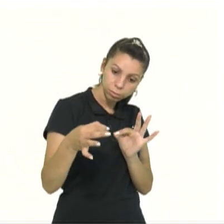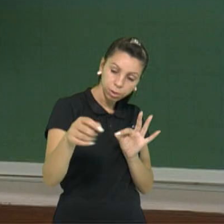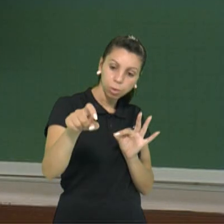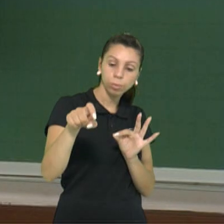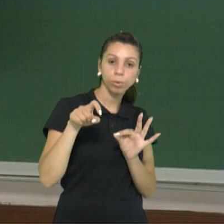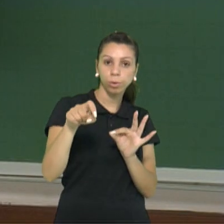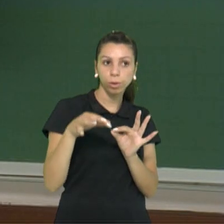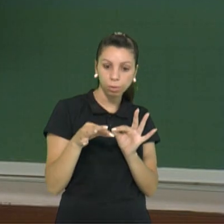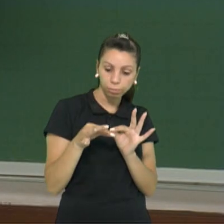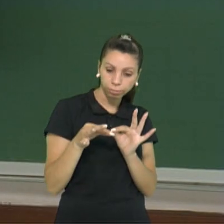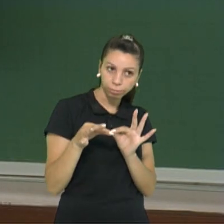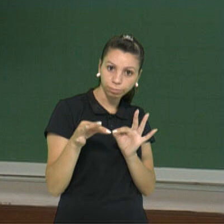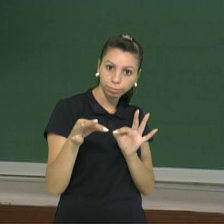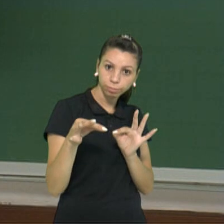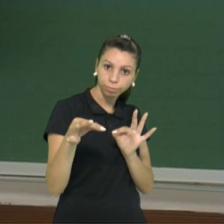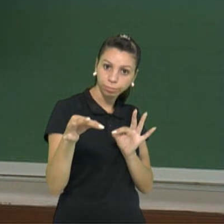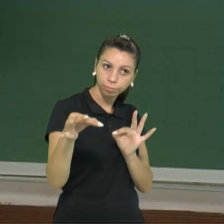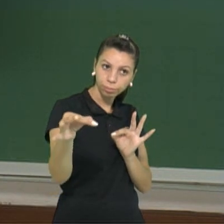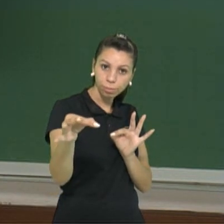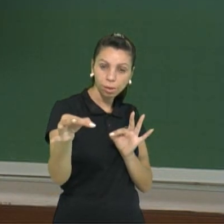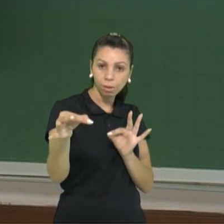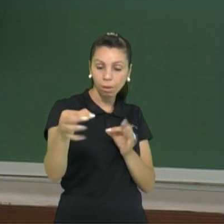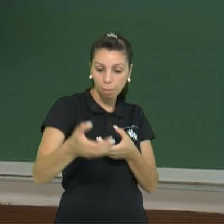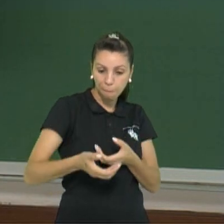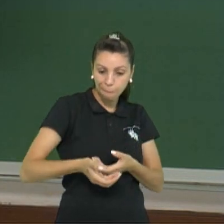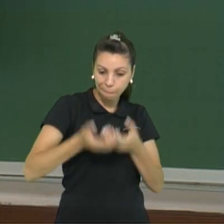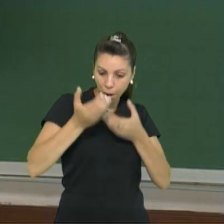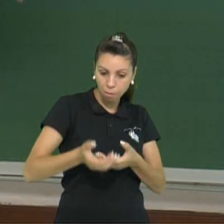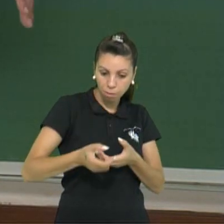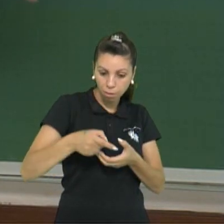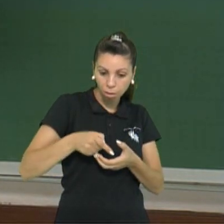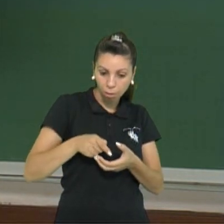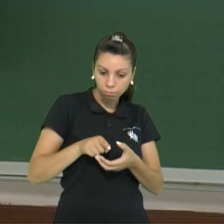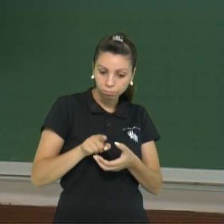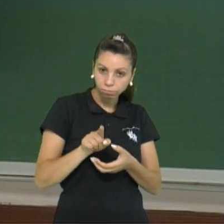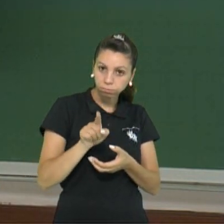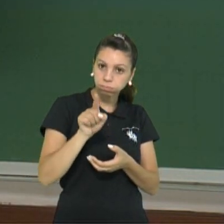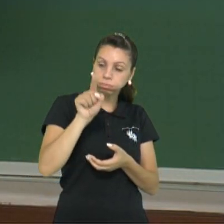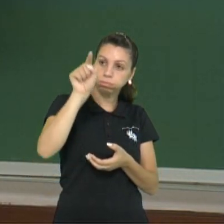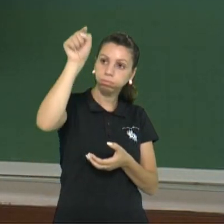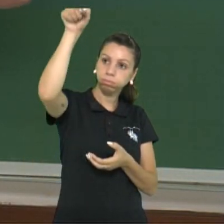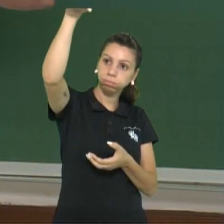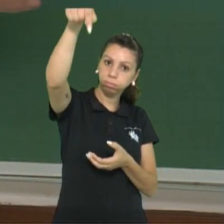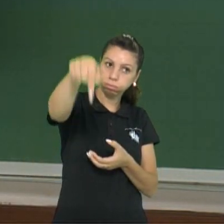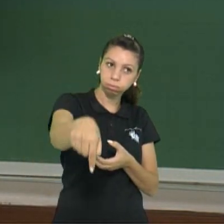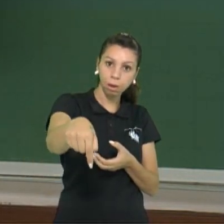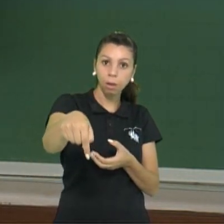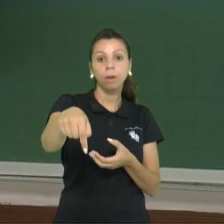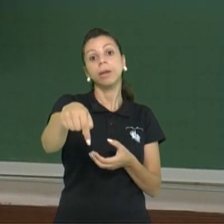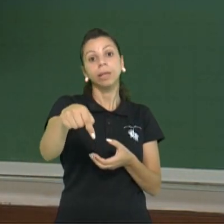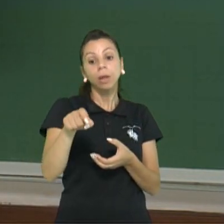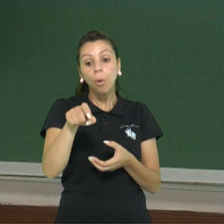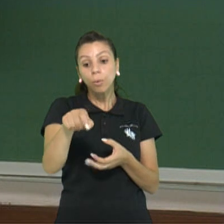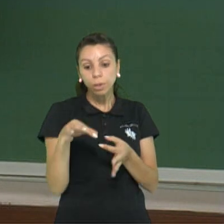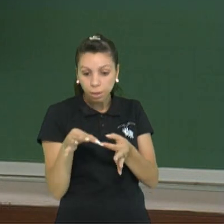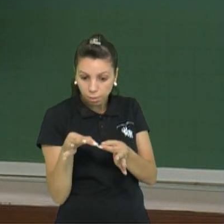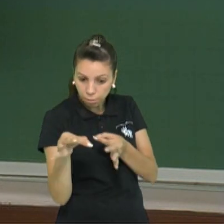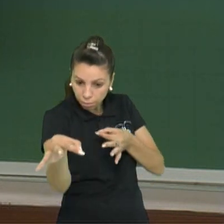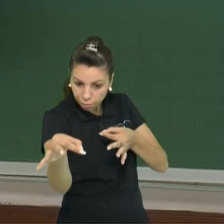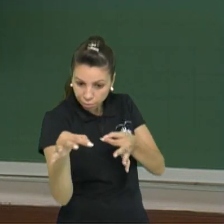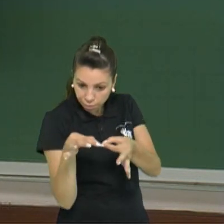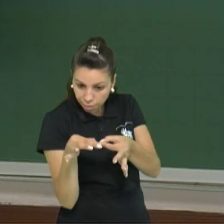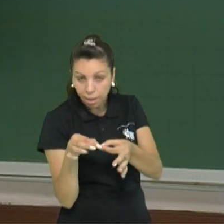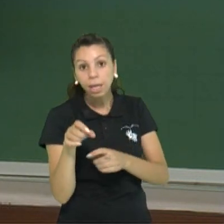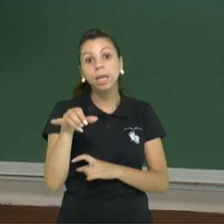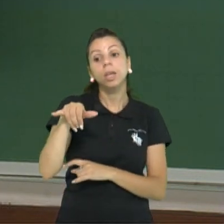mim o alcance, ó, atirei daqui, a bala sobe e desce. Então, x é essa distância e y é medida